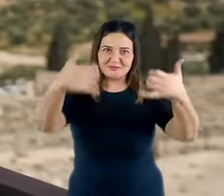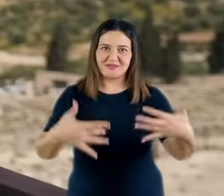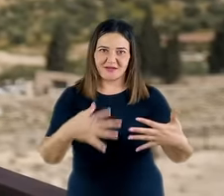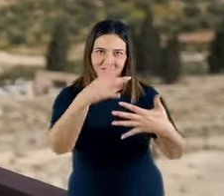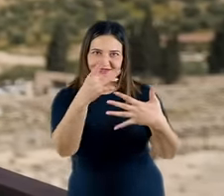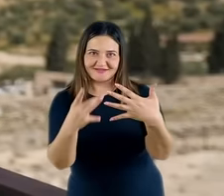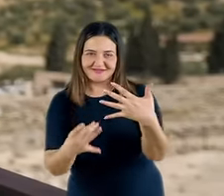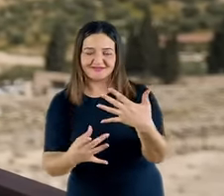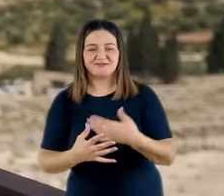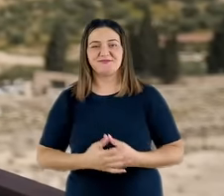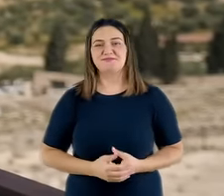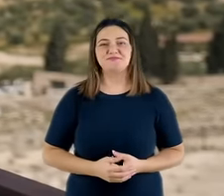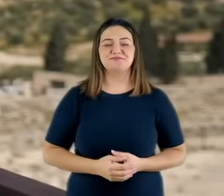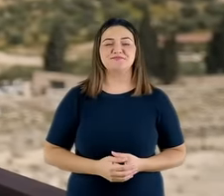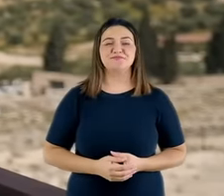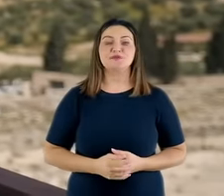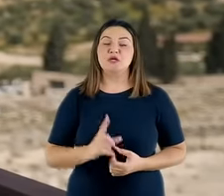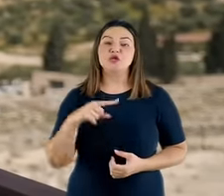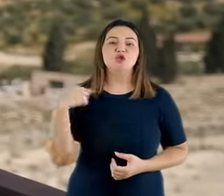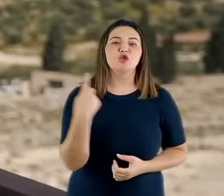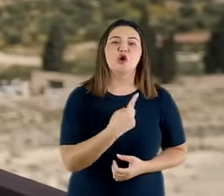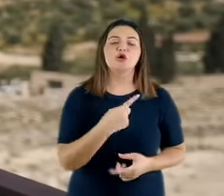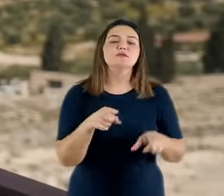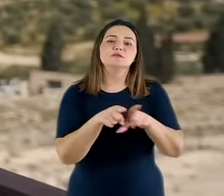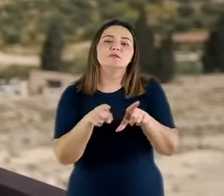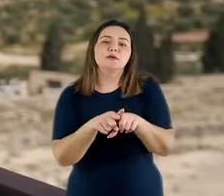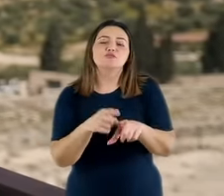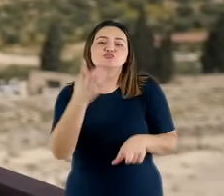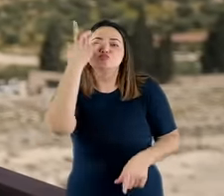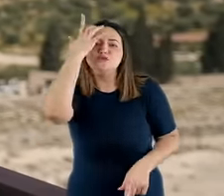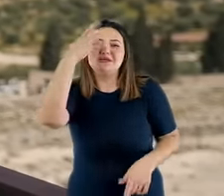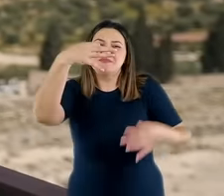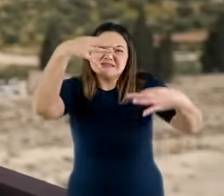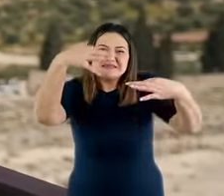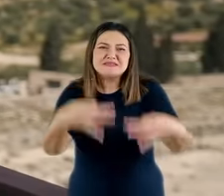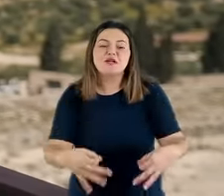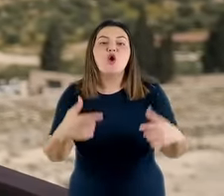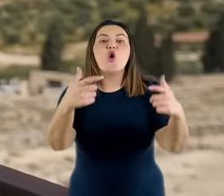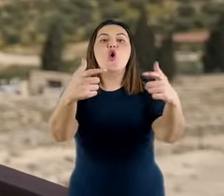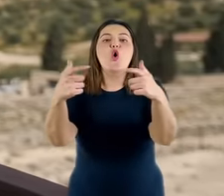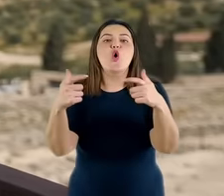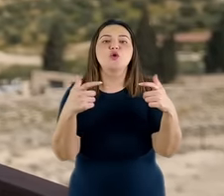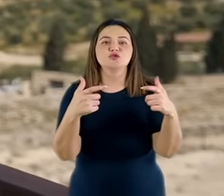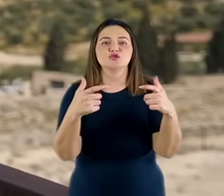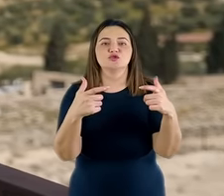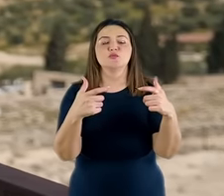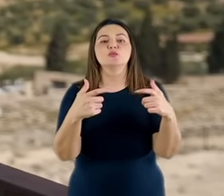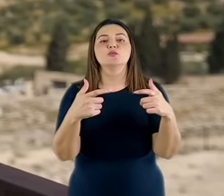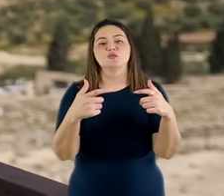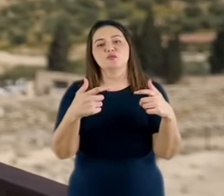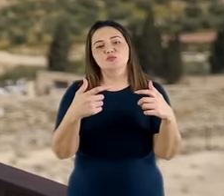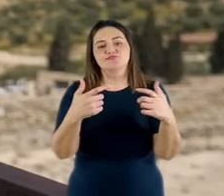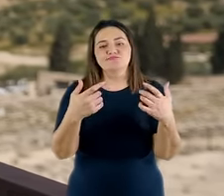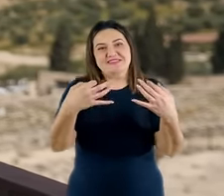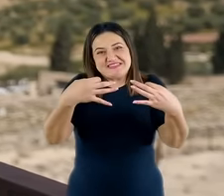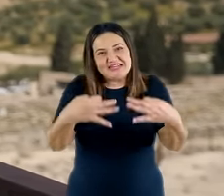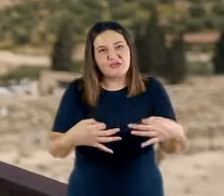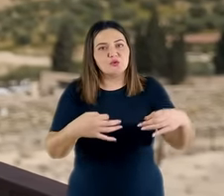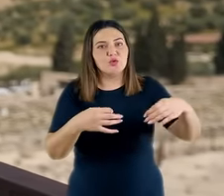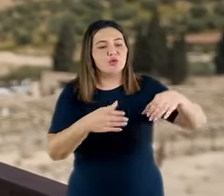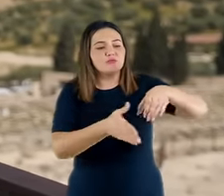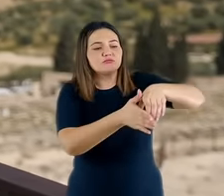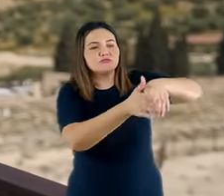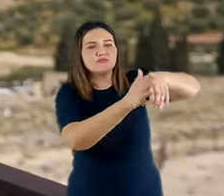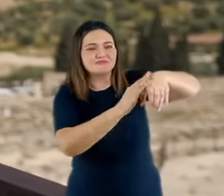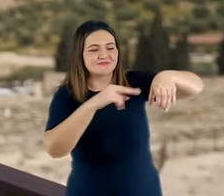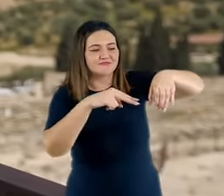qualquer modo, eu posso afirmar que nós também não sabemos com precisão onde seria o local do sepulcro de Jesus,